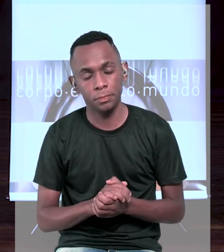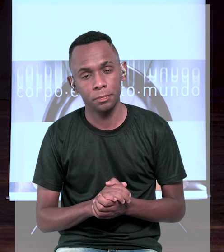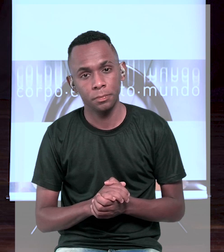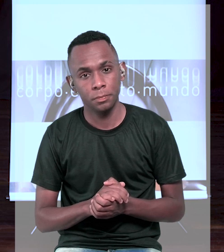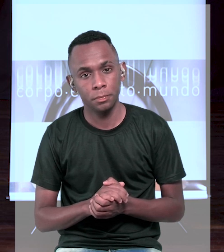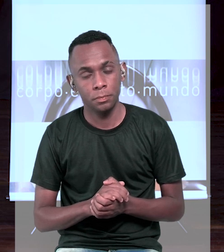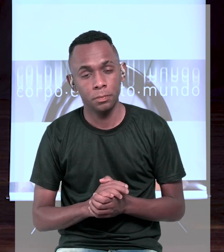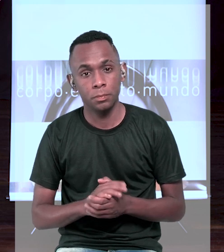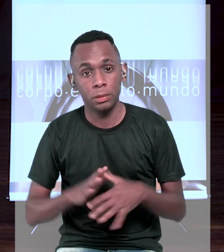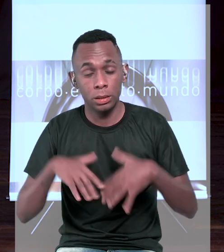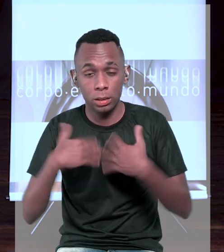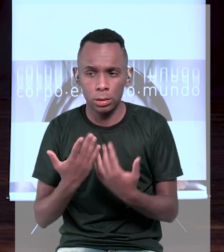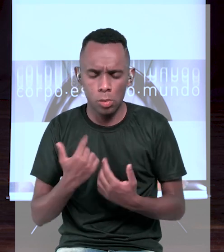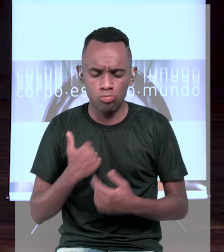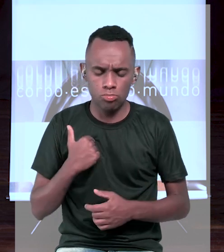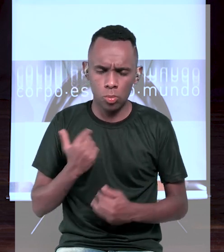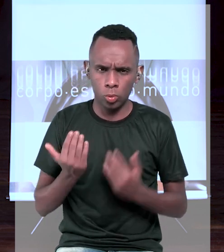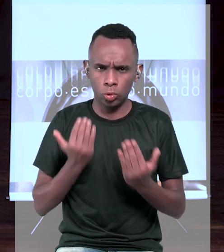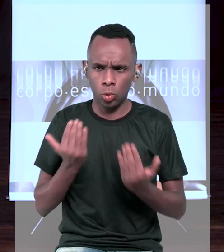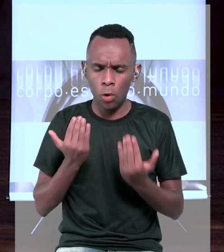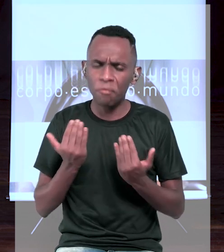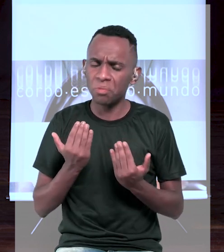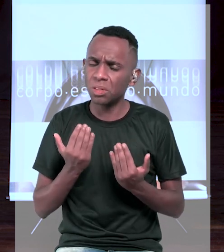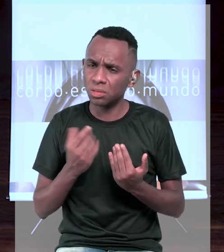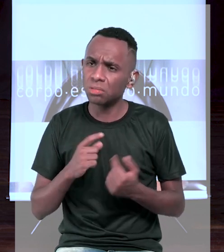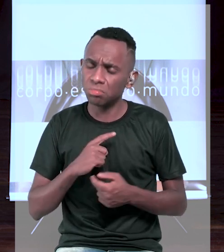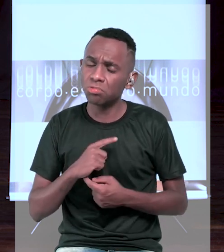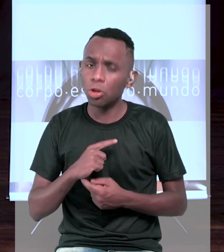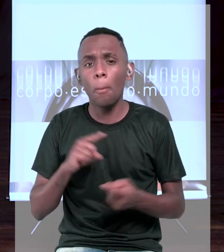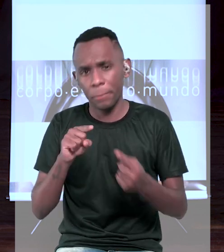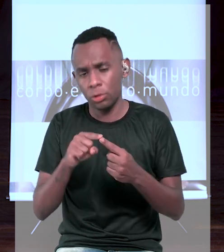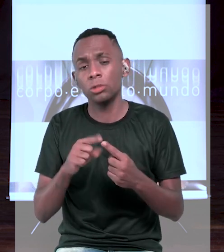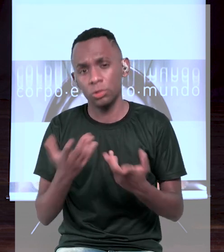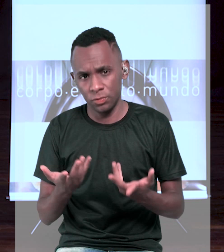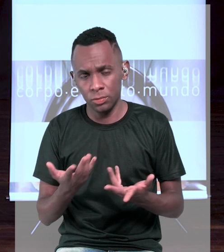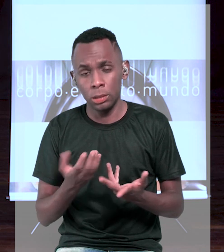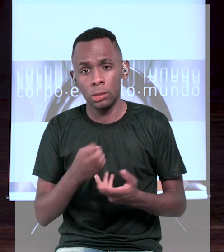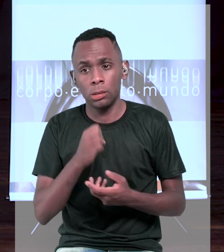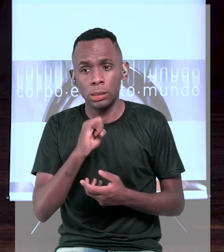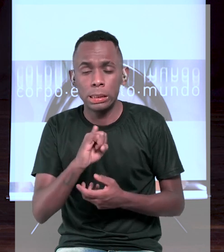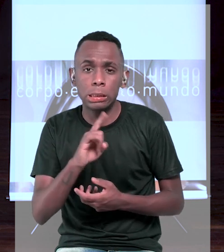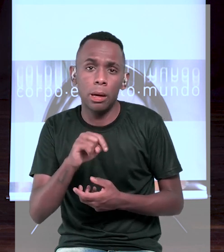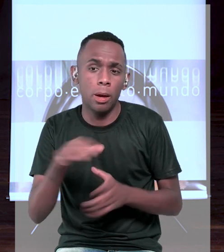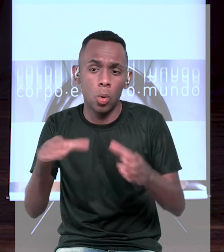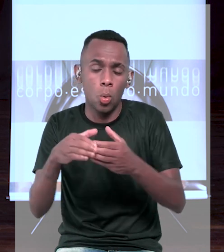Então, a minha desconfiança tinha alguma razão de ser. Se é animal,